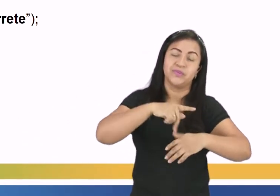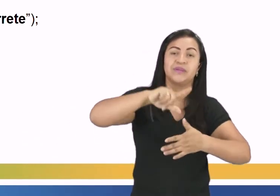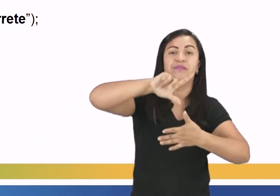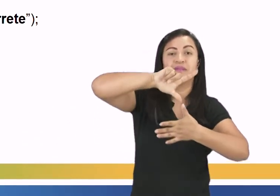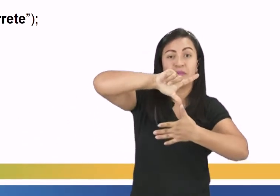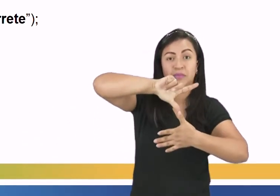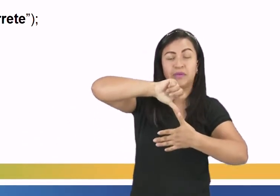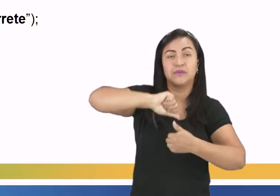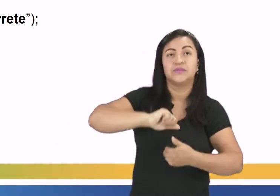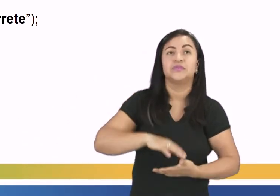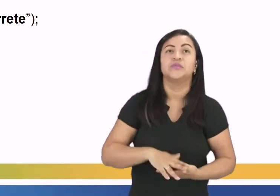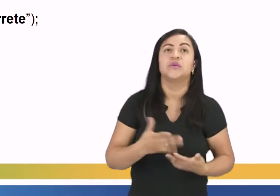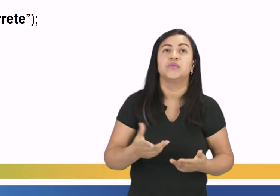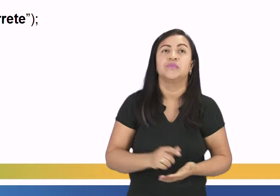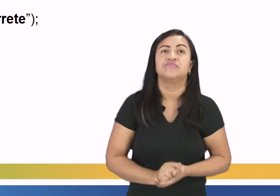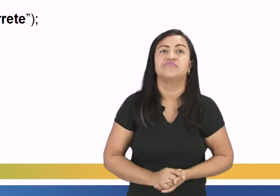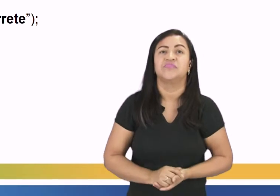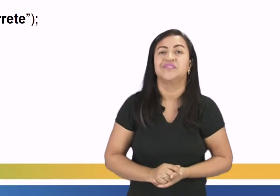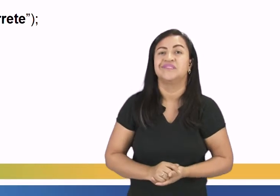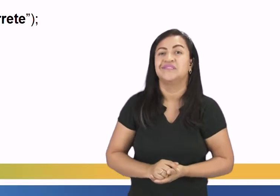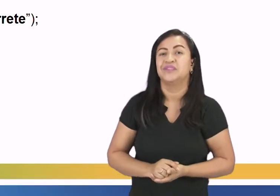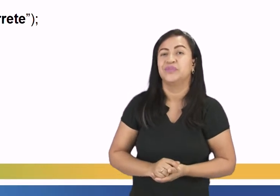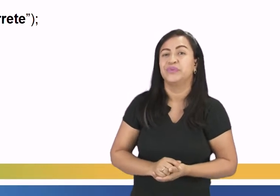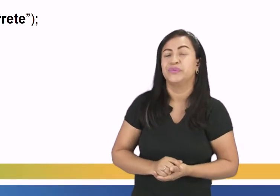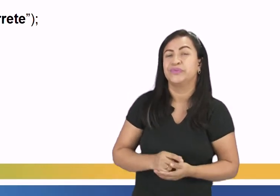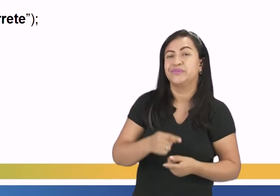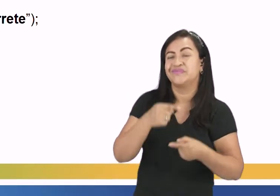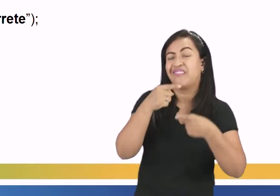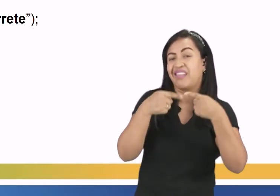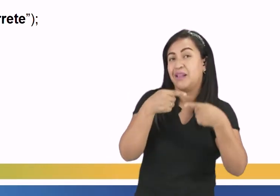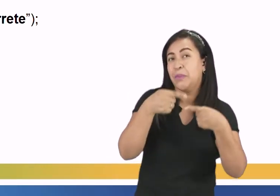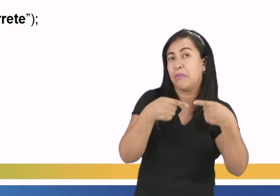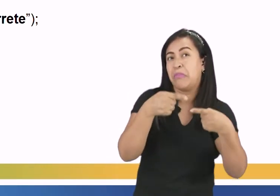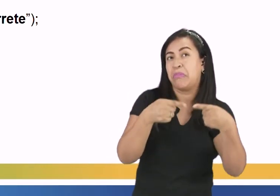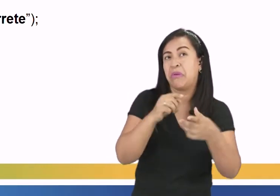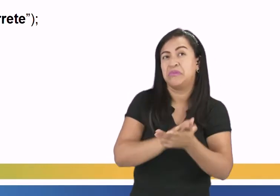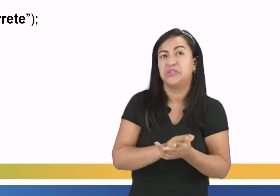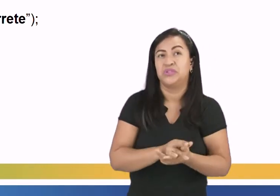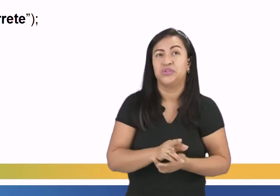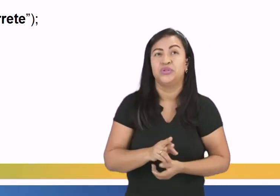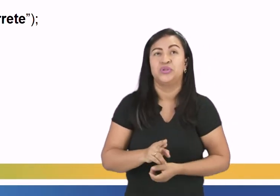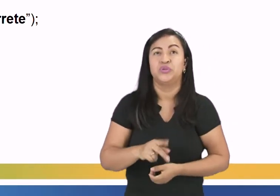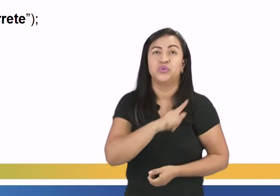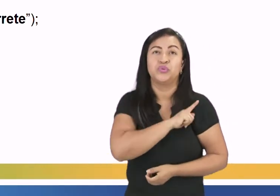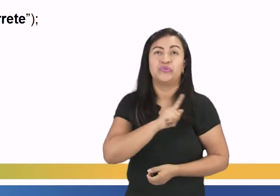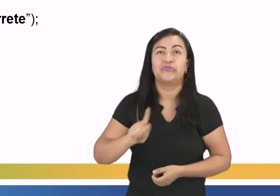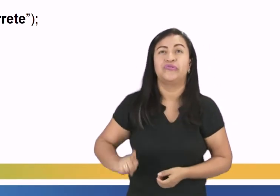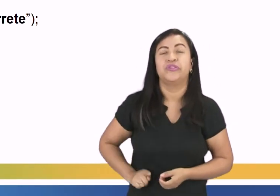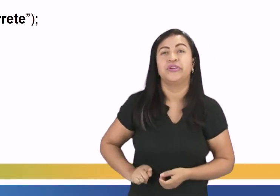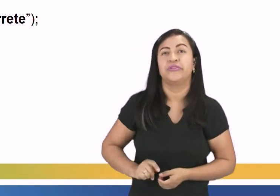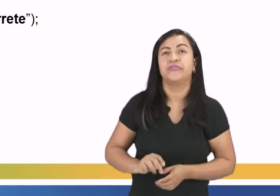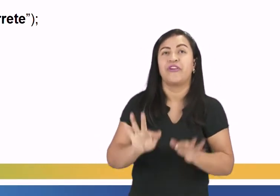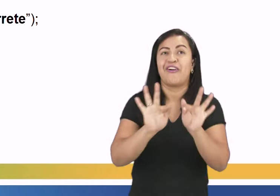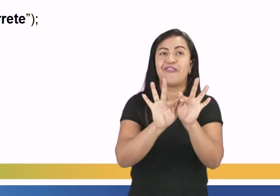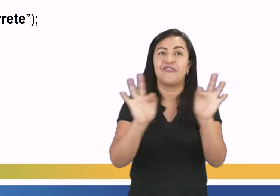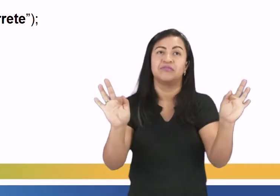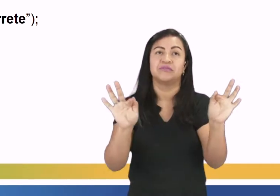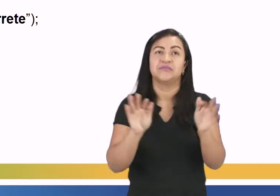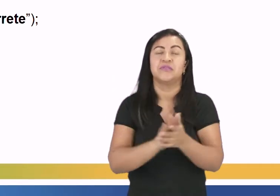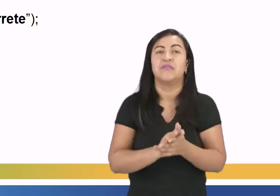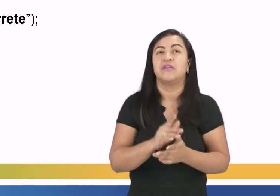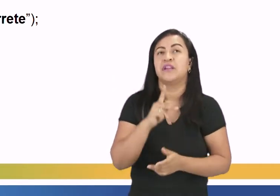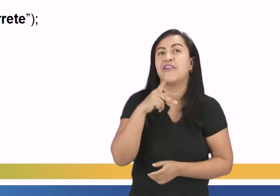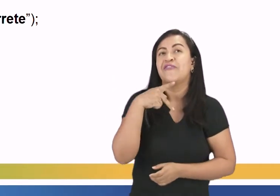Roosevelt afirmavam que sua frase predileta era: fale suave, mas mantenha nas